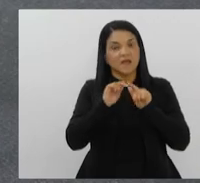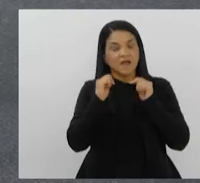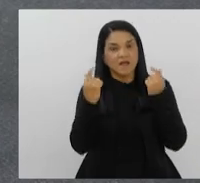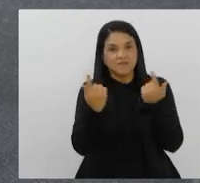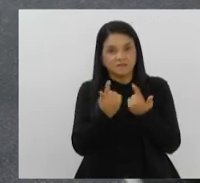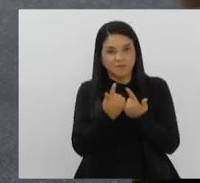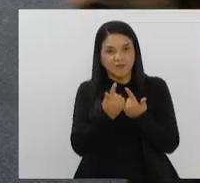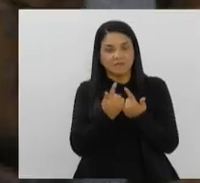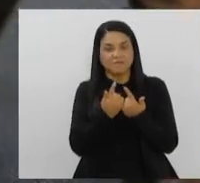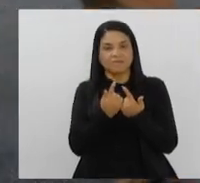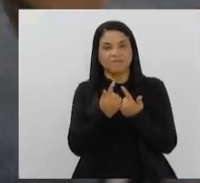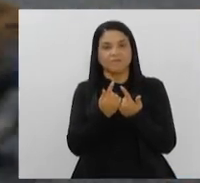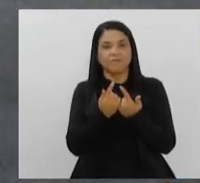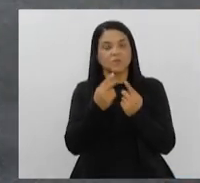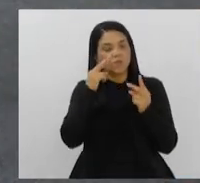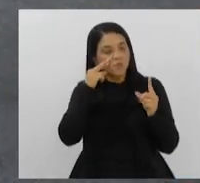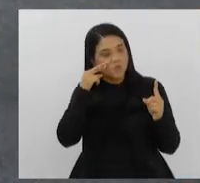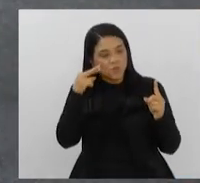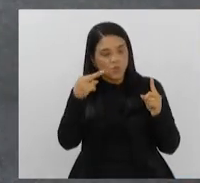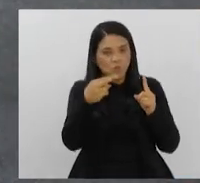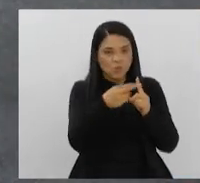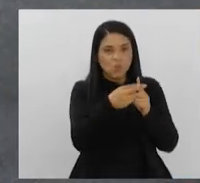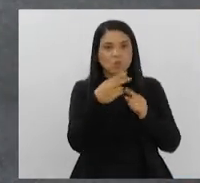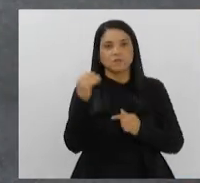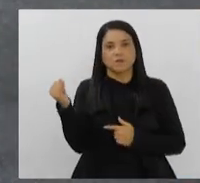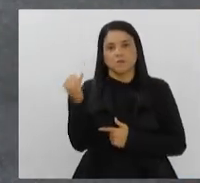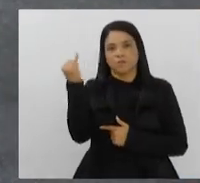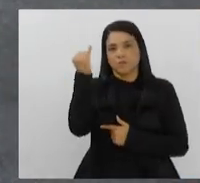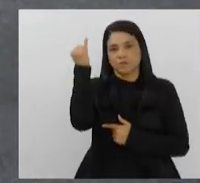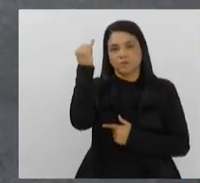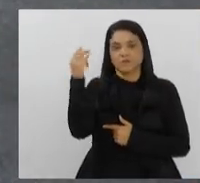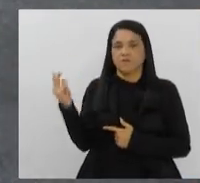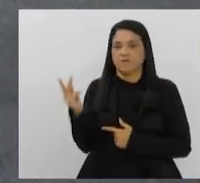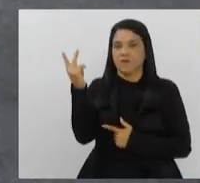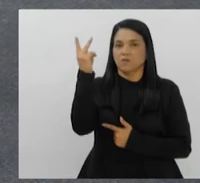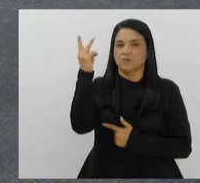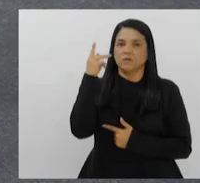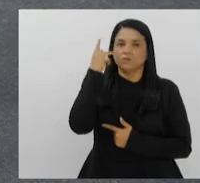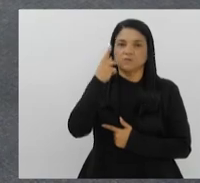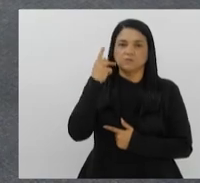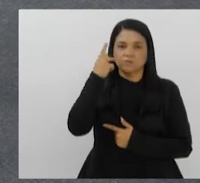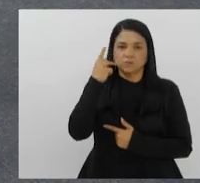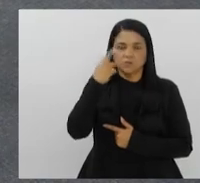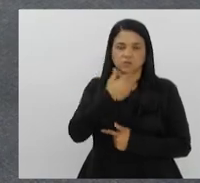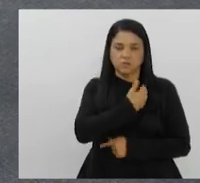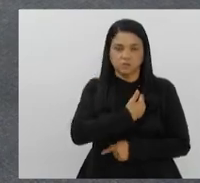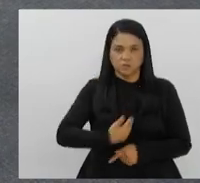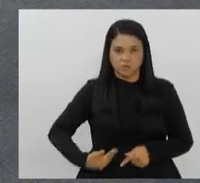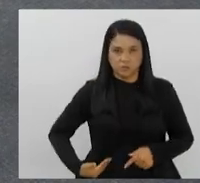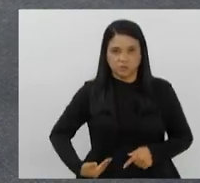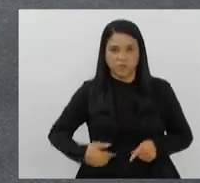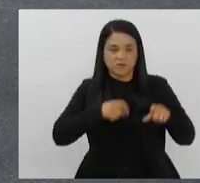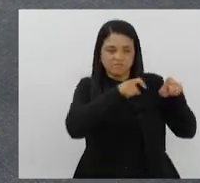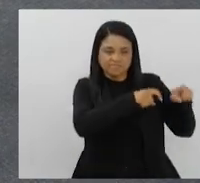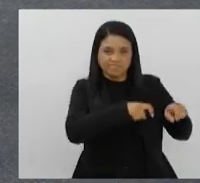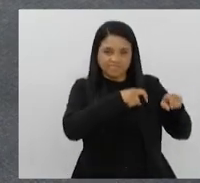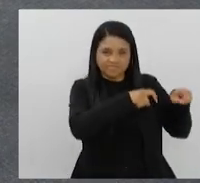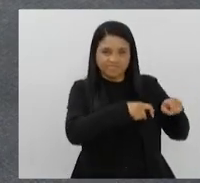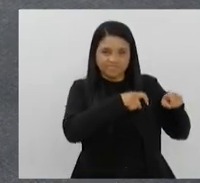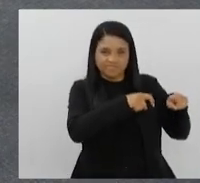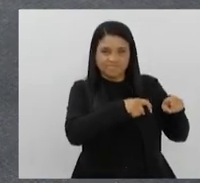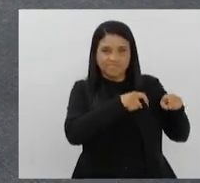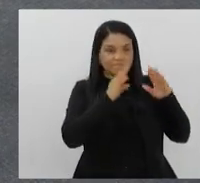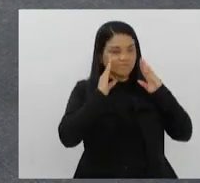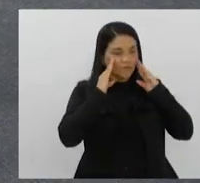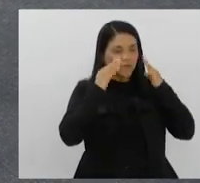Legislativa ter esse olhar da importância de valorizar as políticas públicas agrárias com ênfase